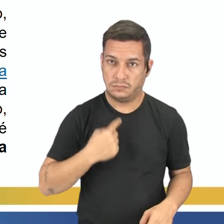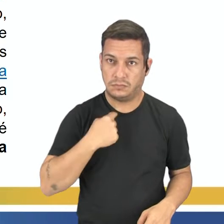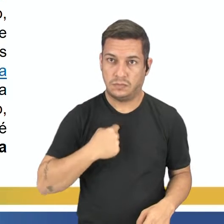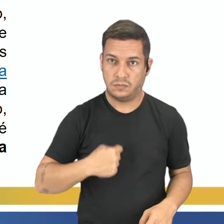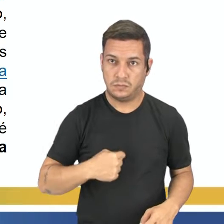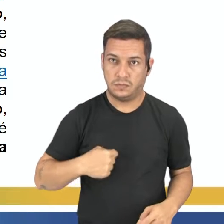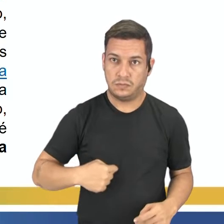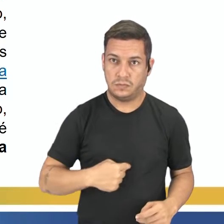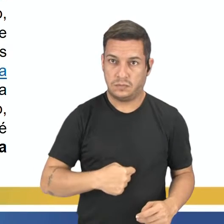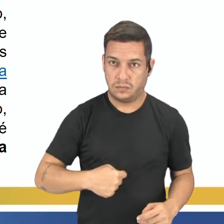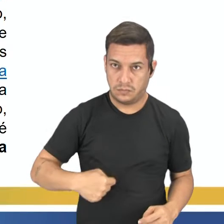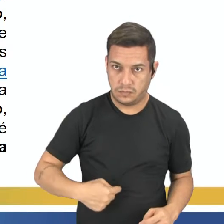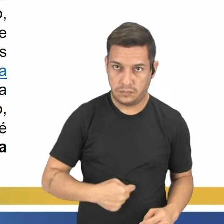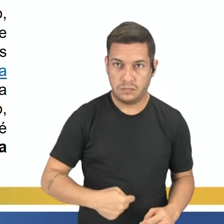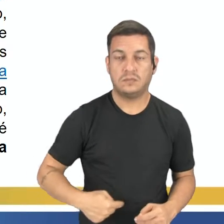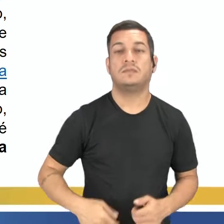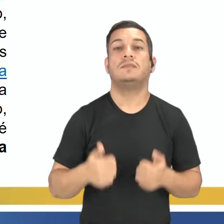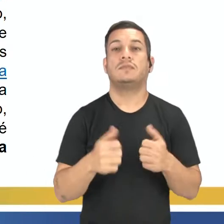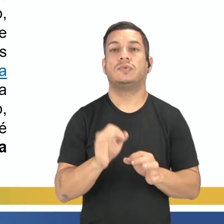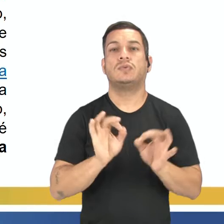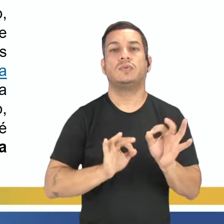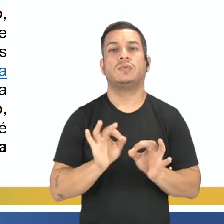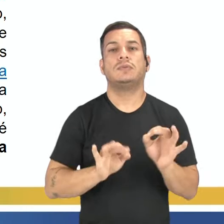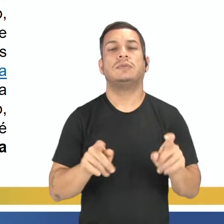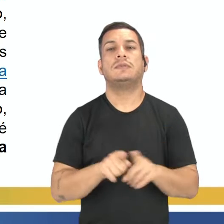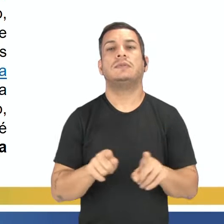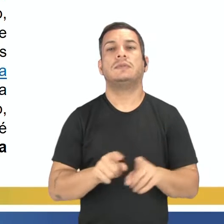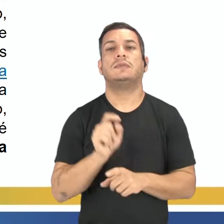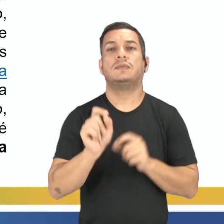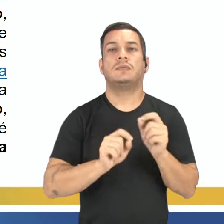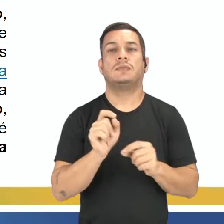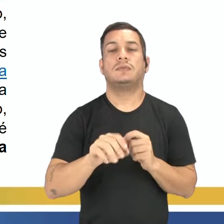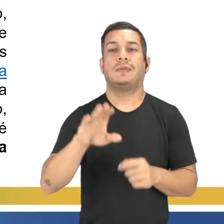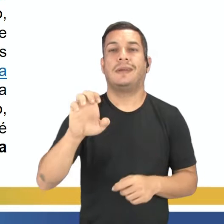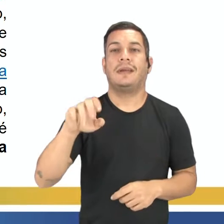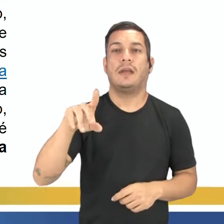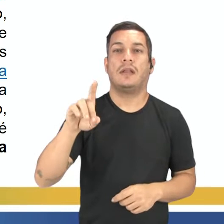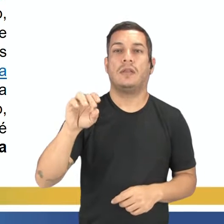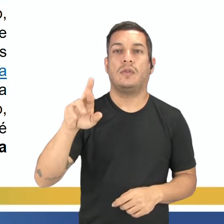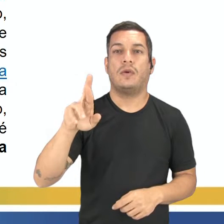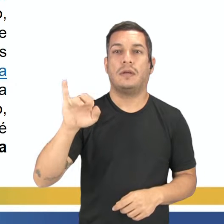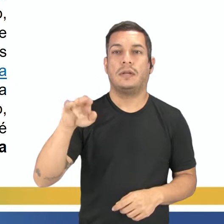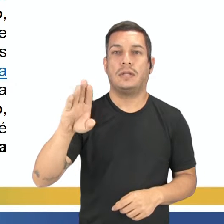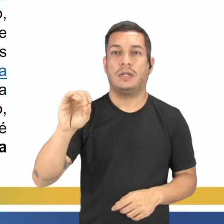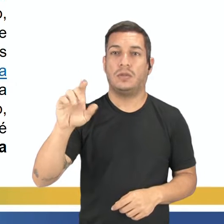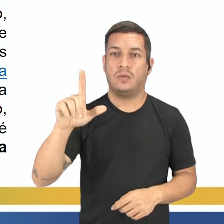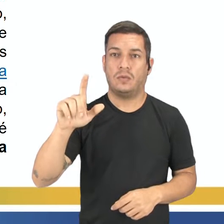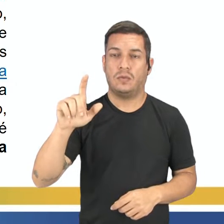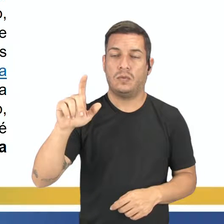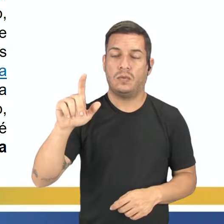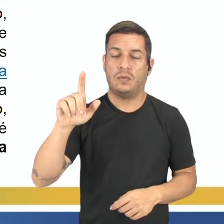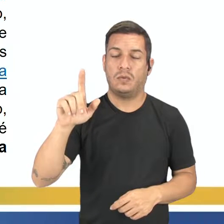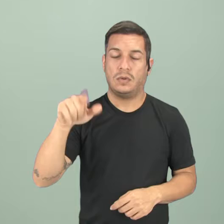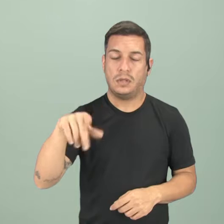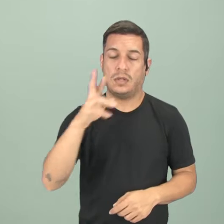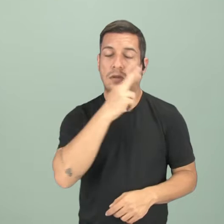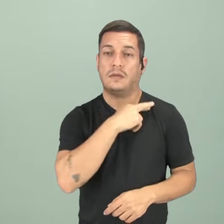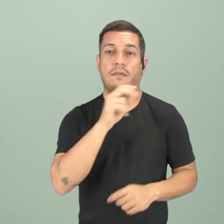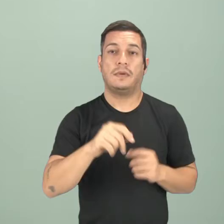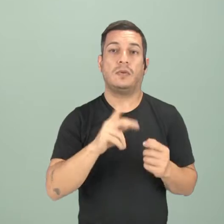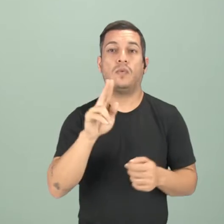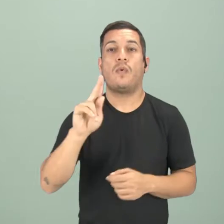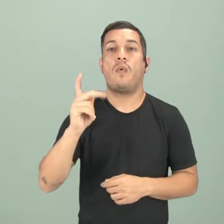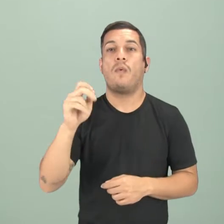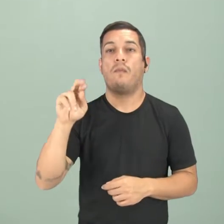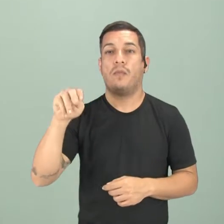seja excretado também. E ele regula também o nosso sistema endócrino, responsável pela produção hormonal do nosso organismo. Então,